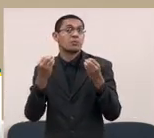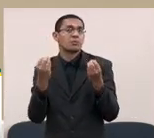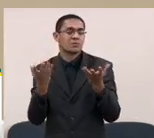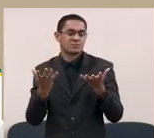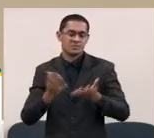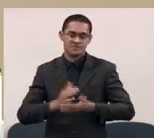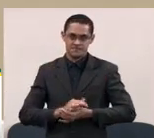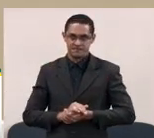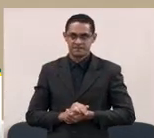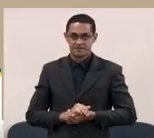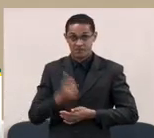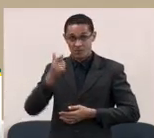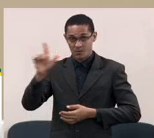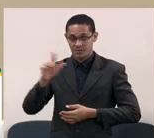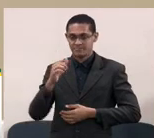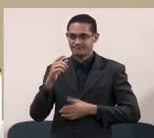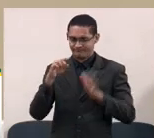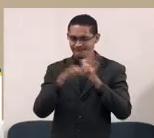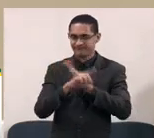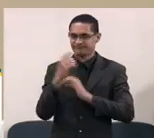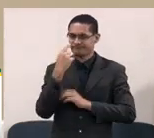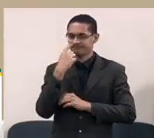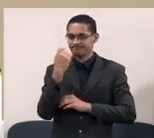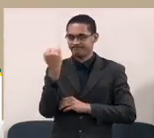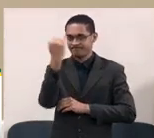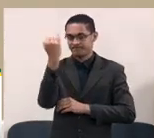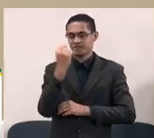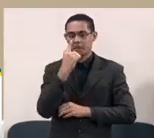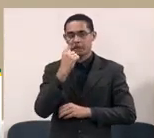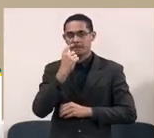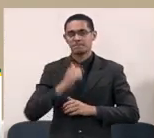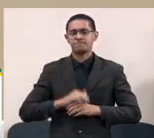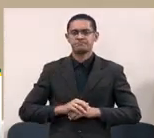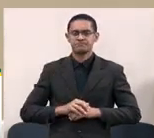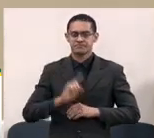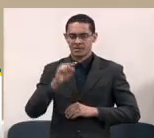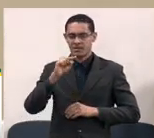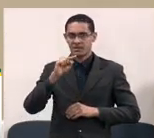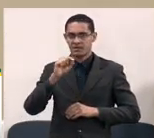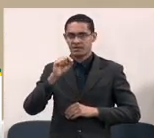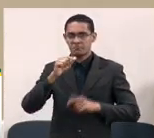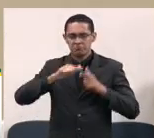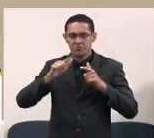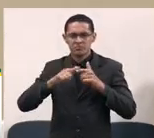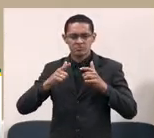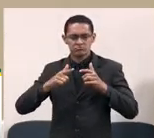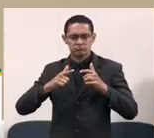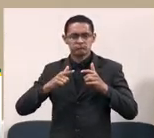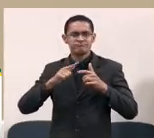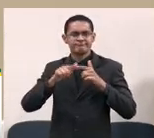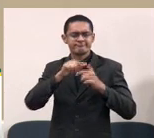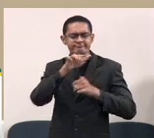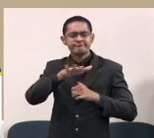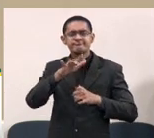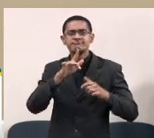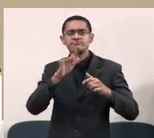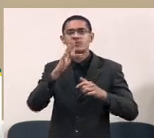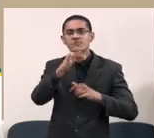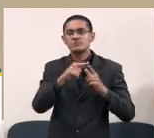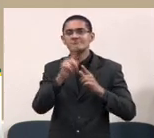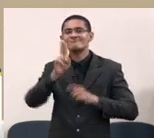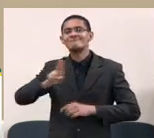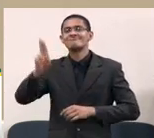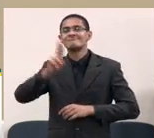Outra pergunta importante: qual é o desafio que se impõe a essa universidade para que a gente